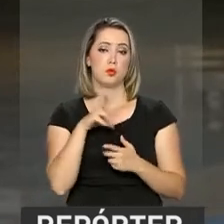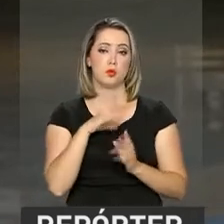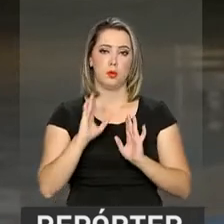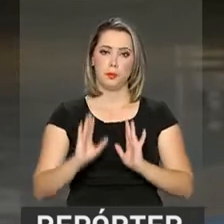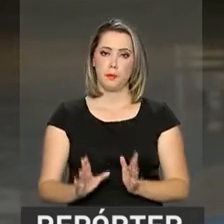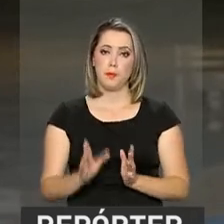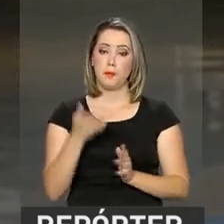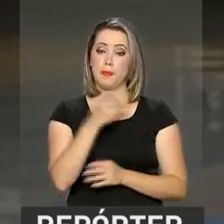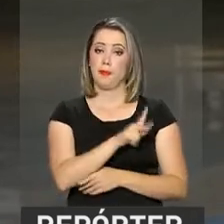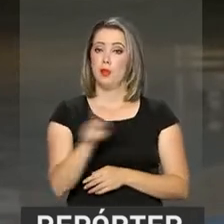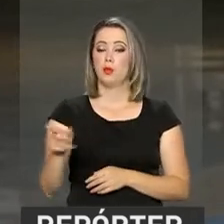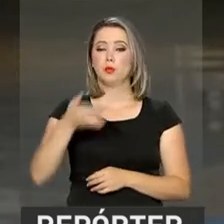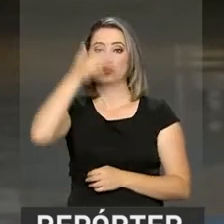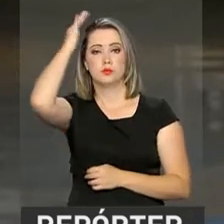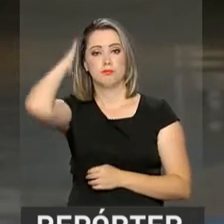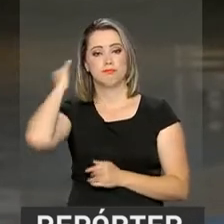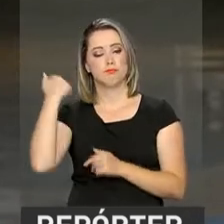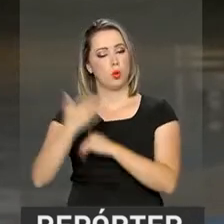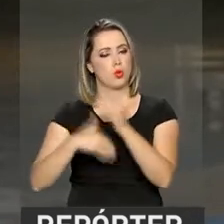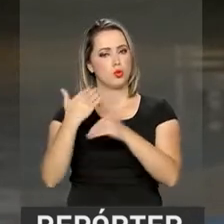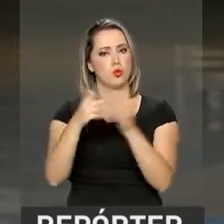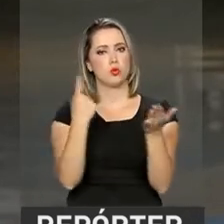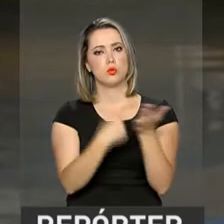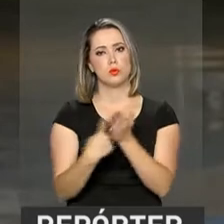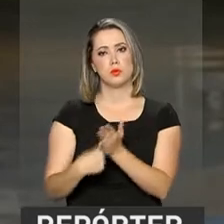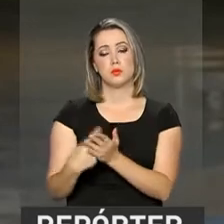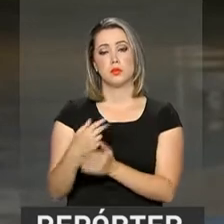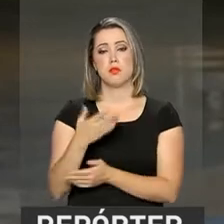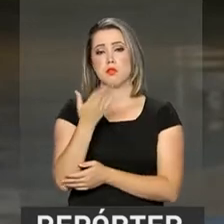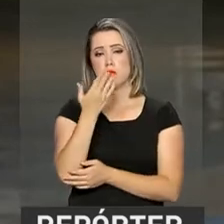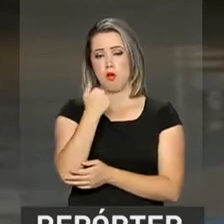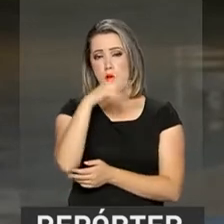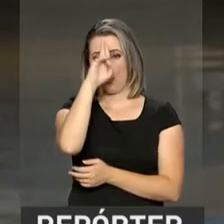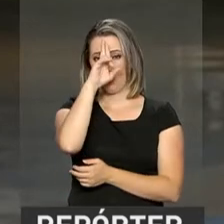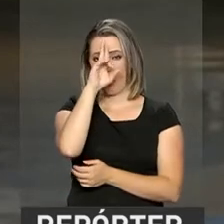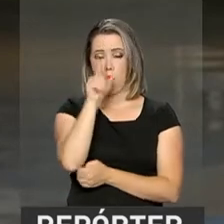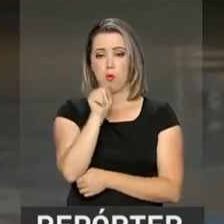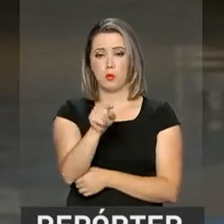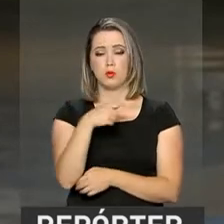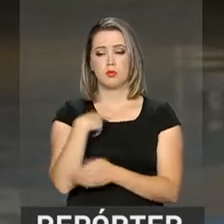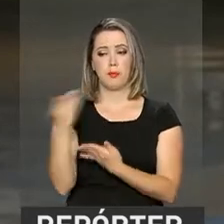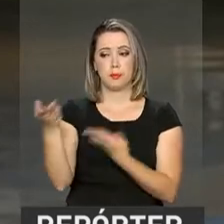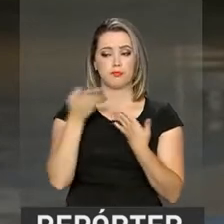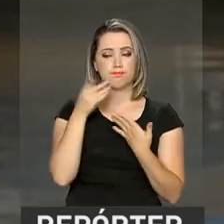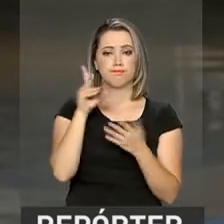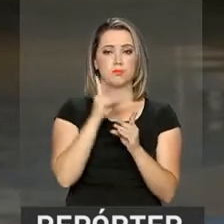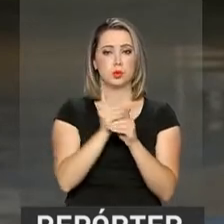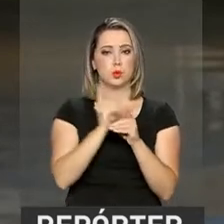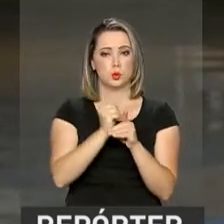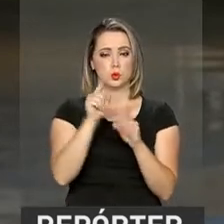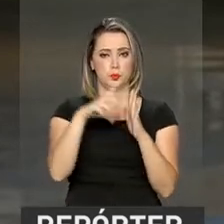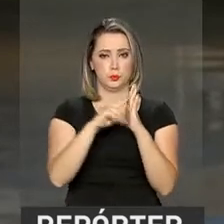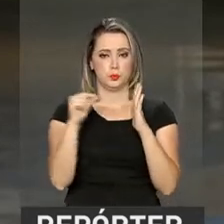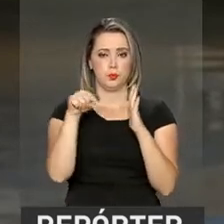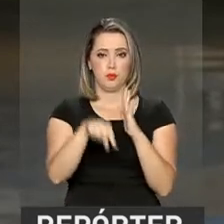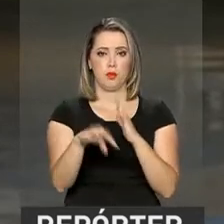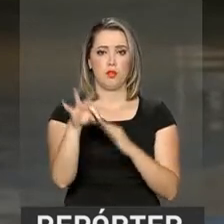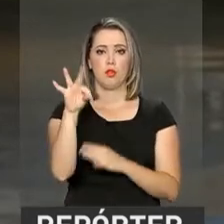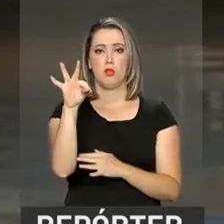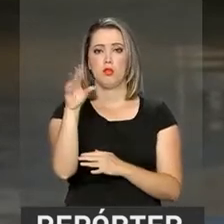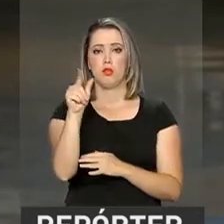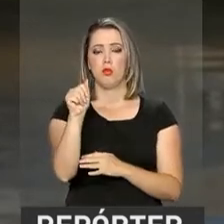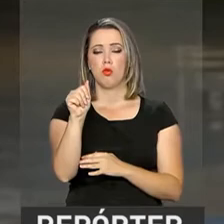presidente michel temer continuou a sua agenda e por volta da hora do almoço também recebeu aqui no palácio do planalto torquato